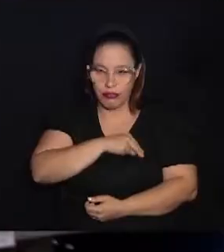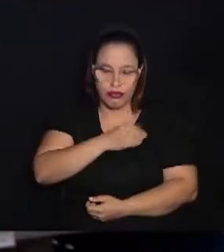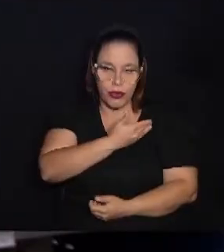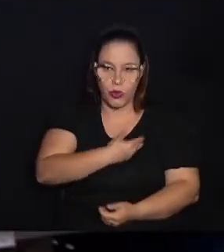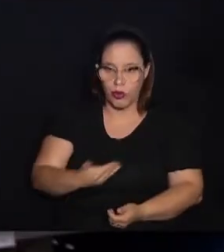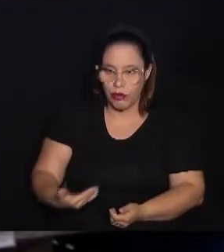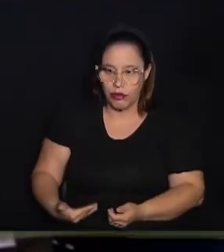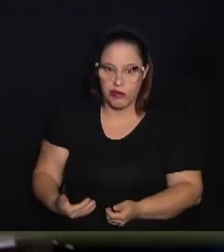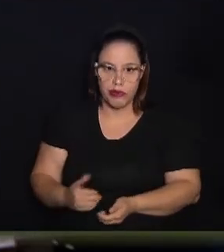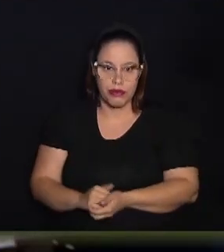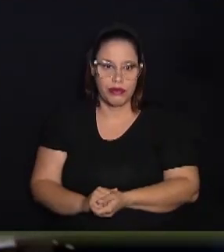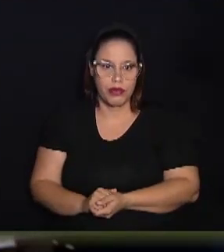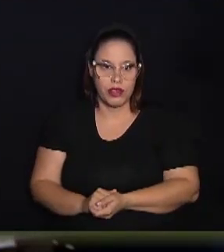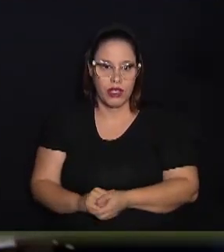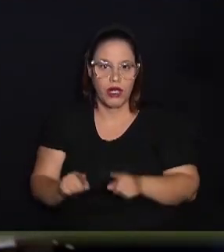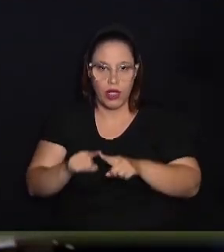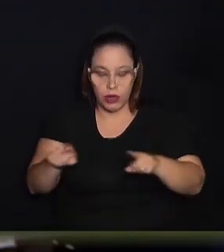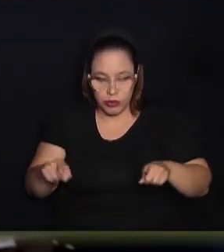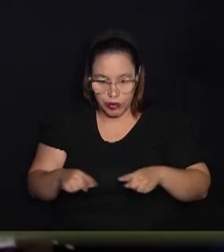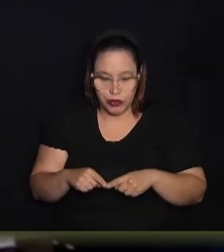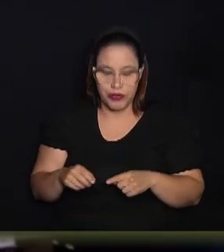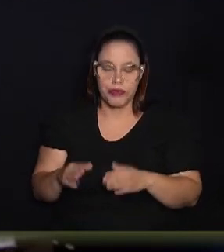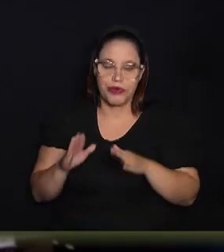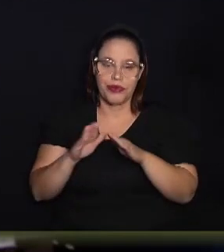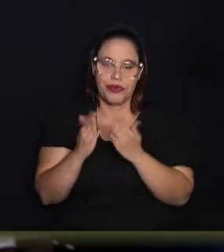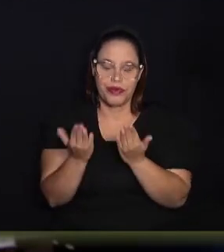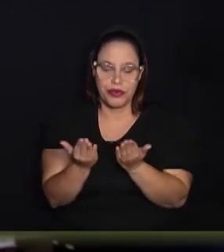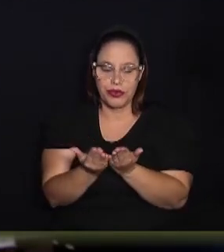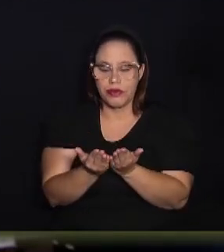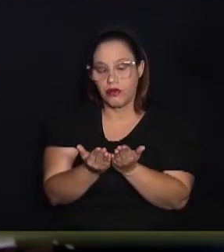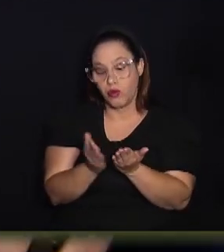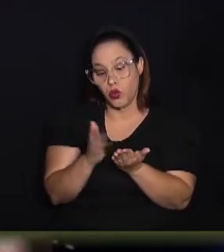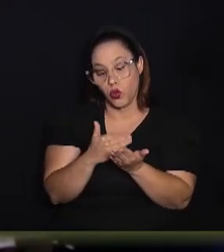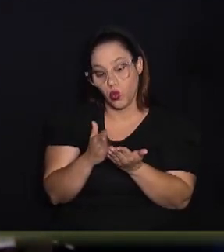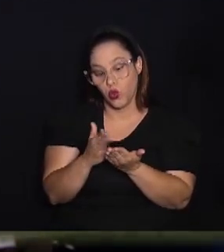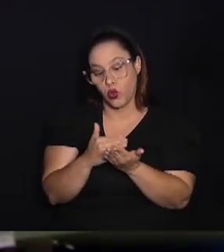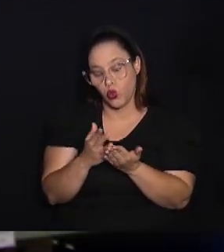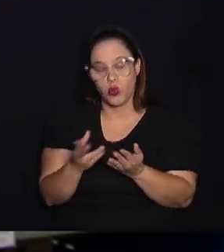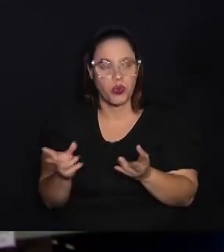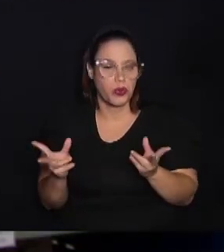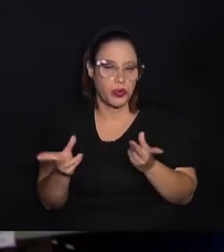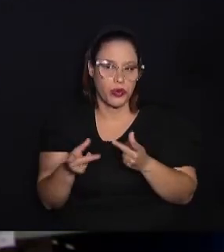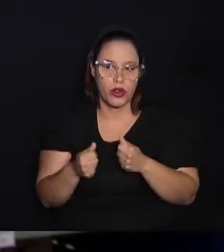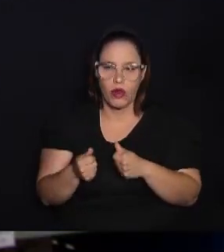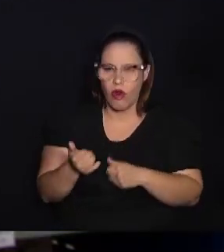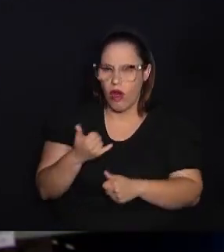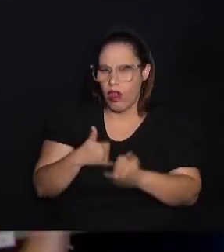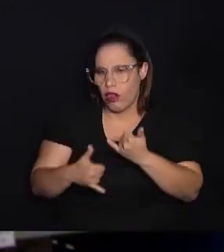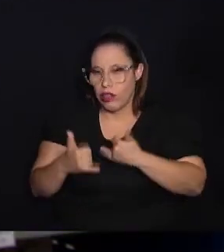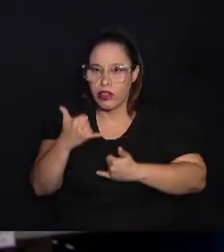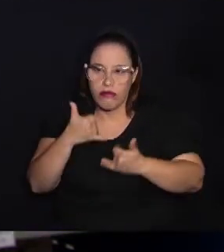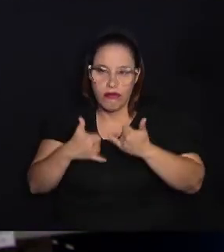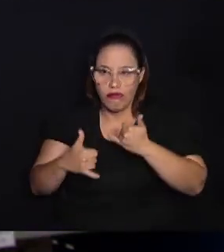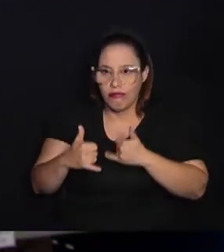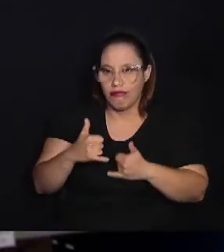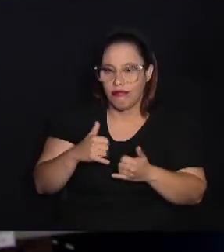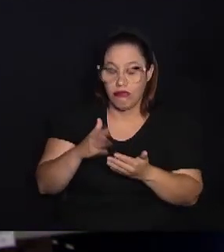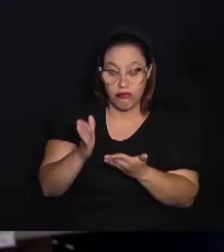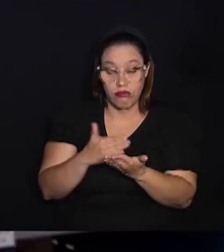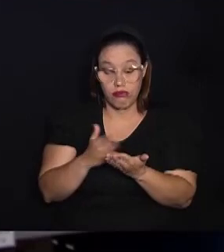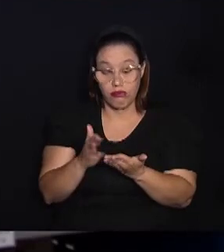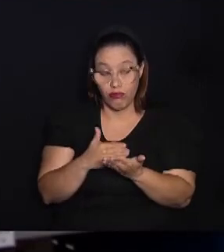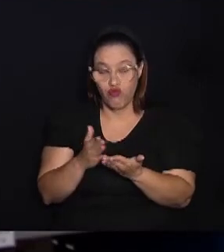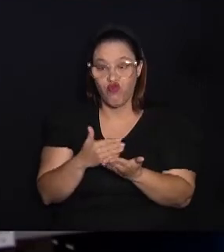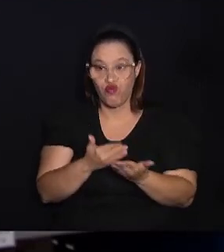pública. O meu ambiente favorito é a sala de leitura, é um lugar que tem vários jogos, você pode fazer várias dinâmicas, a sala de leitura